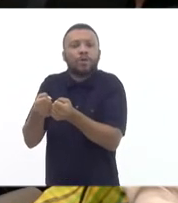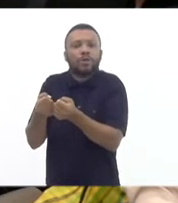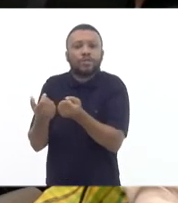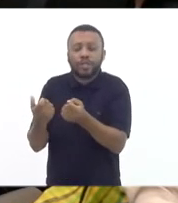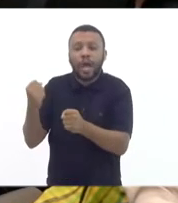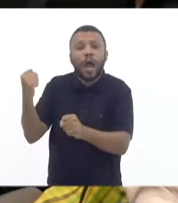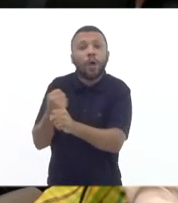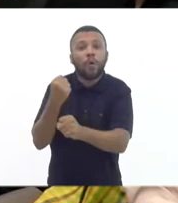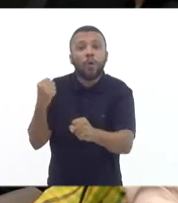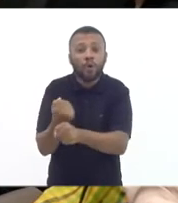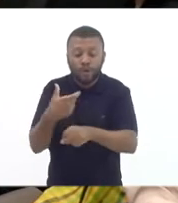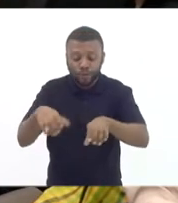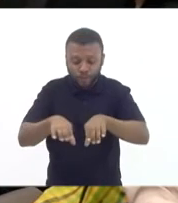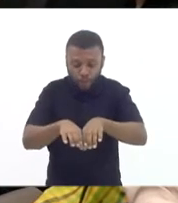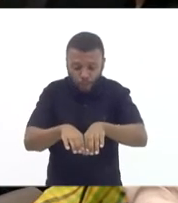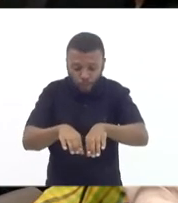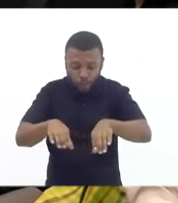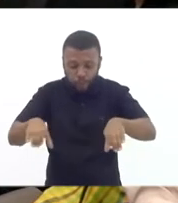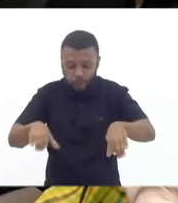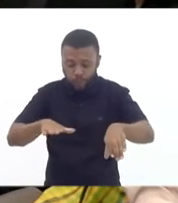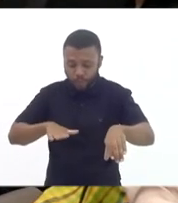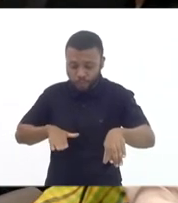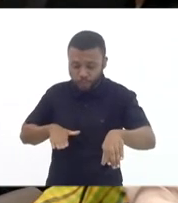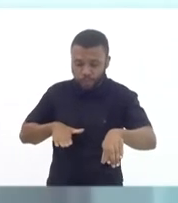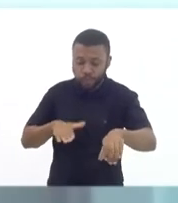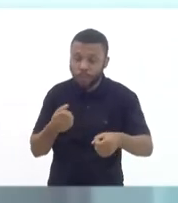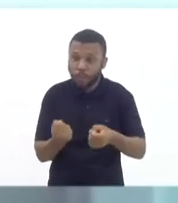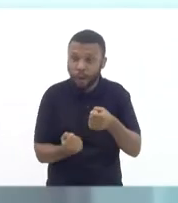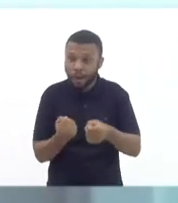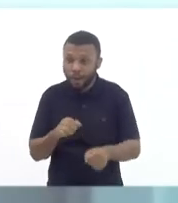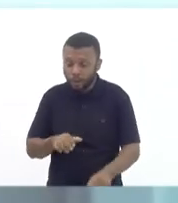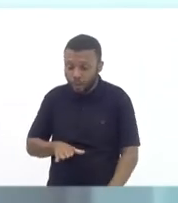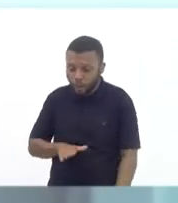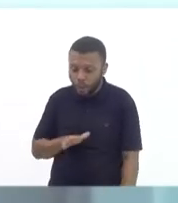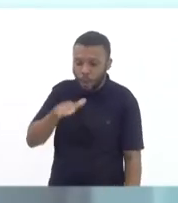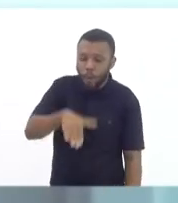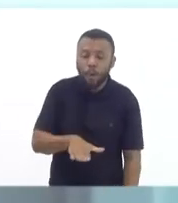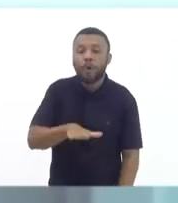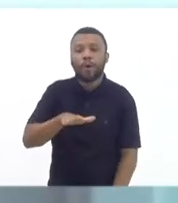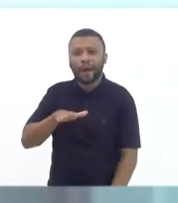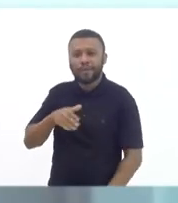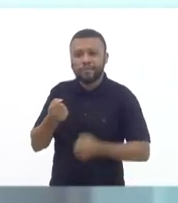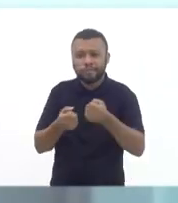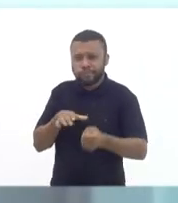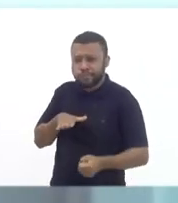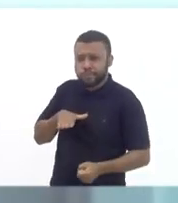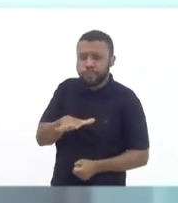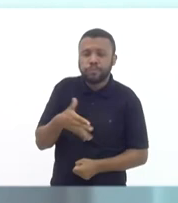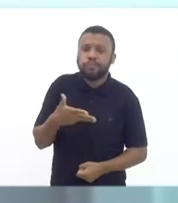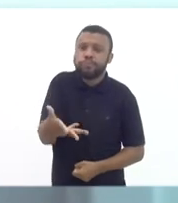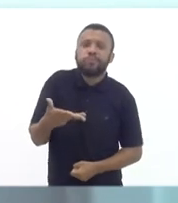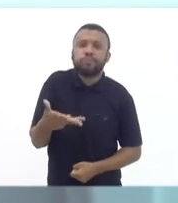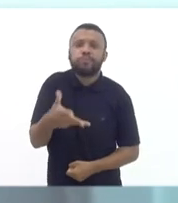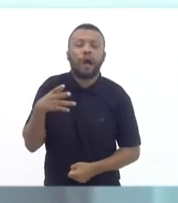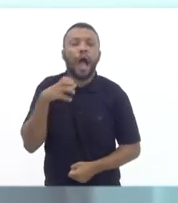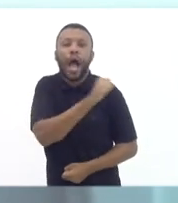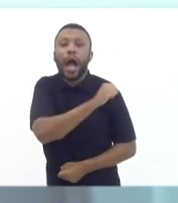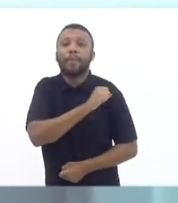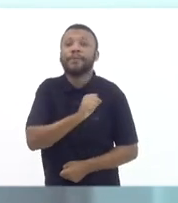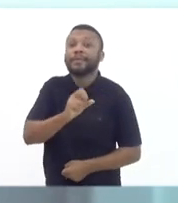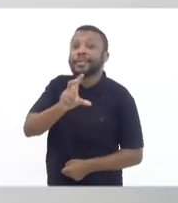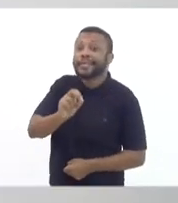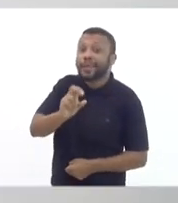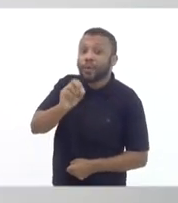quebra-mola na localidade dela, porque os carros estavam passando em alta velocidade. São de 50 a